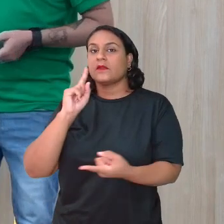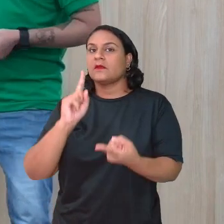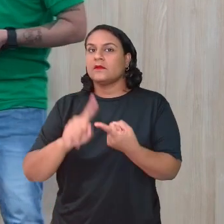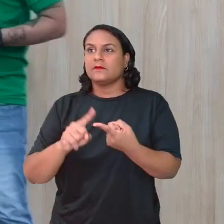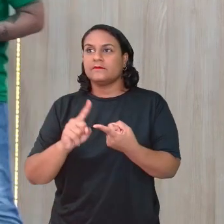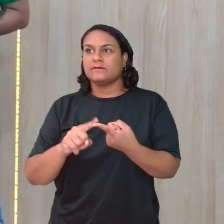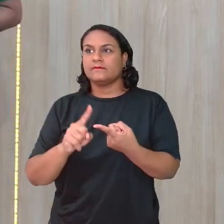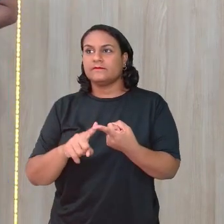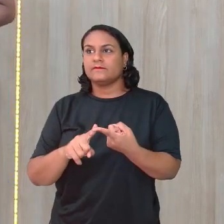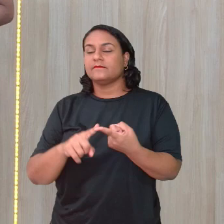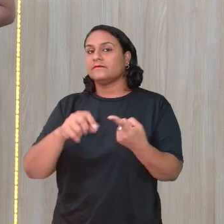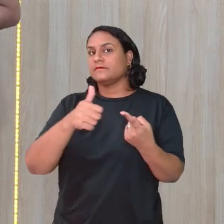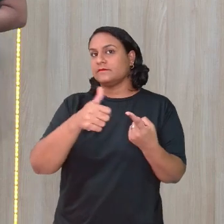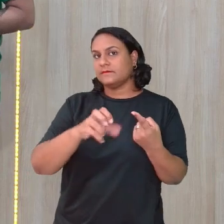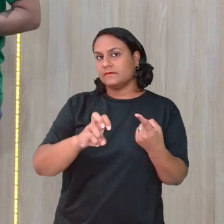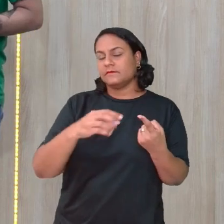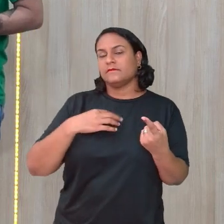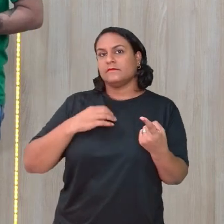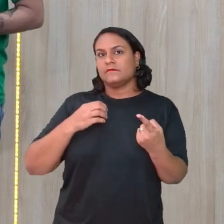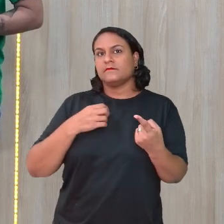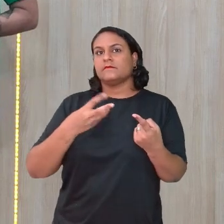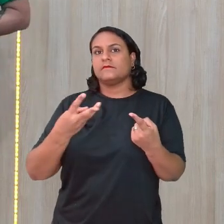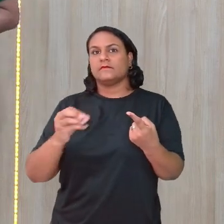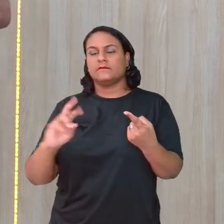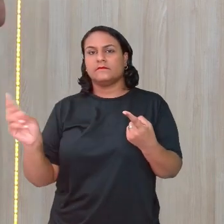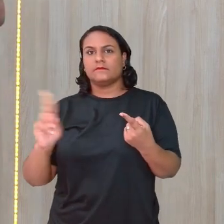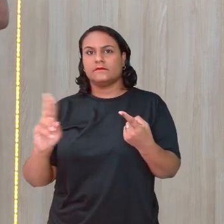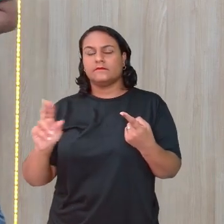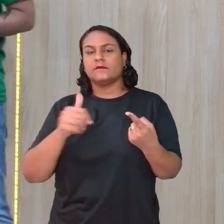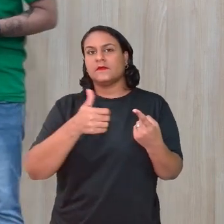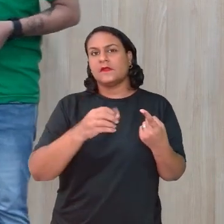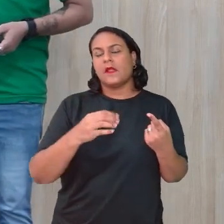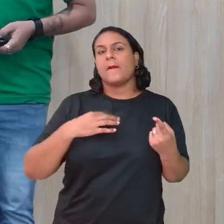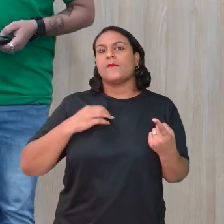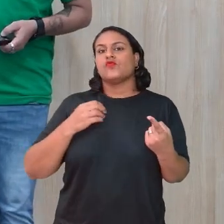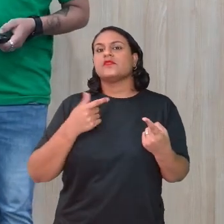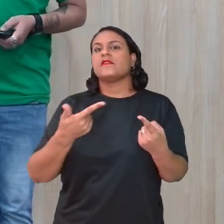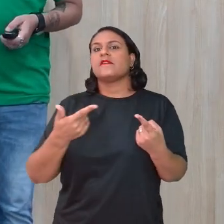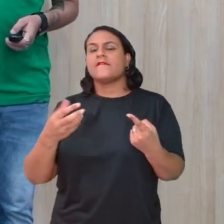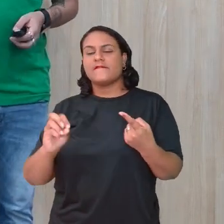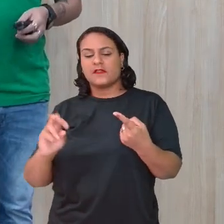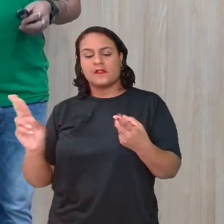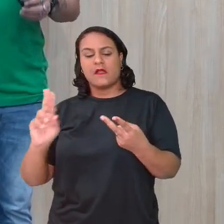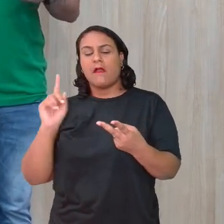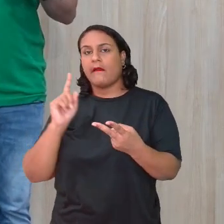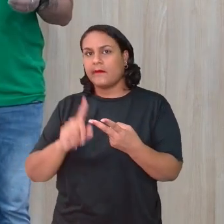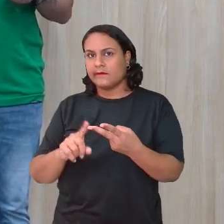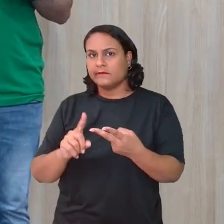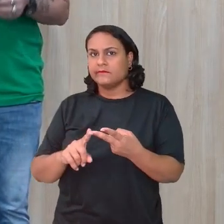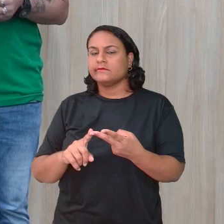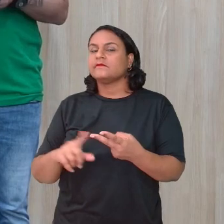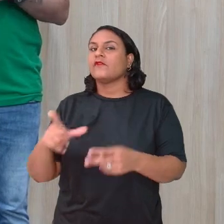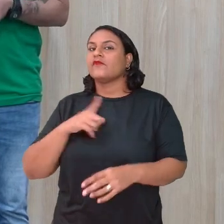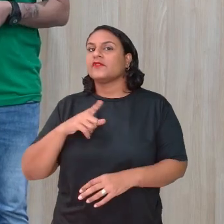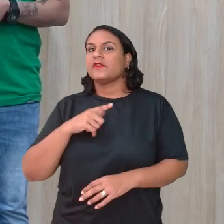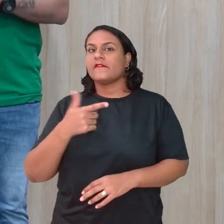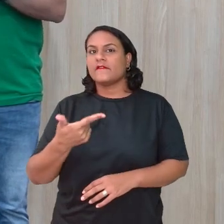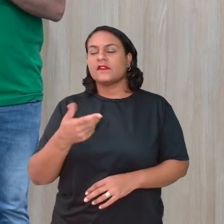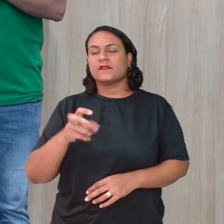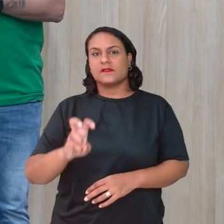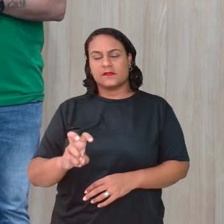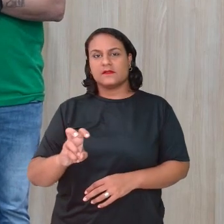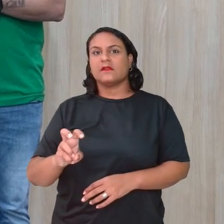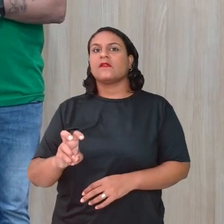favoráveis, 15 blusas de R$30, 10 blusas de R$20, ou seja, eu vou ter 25